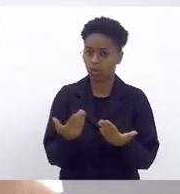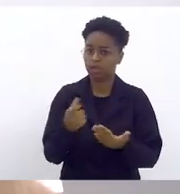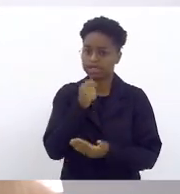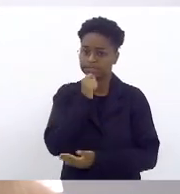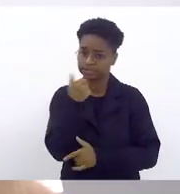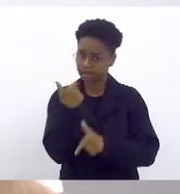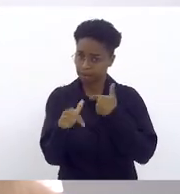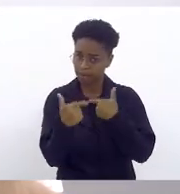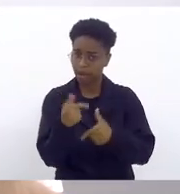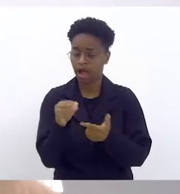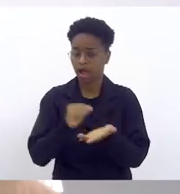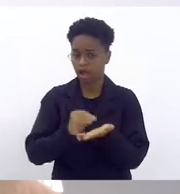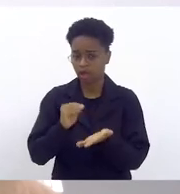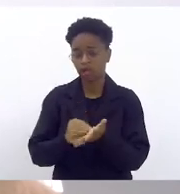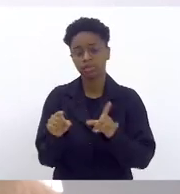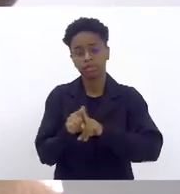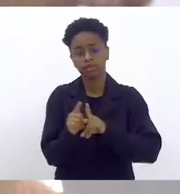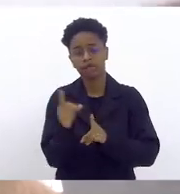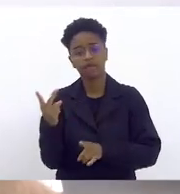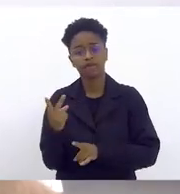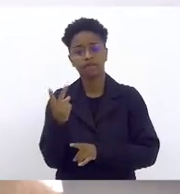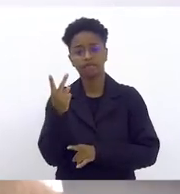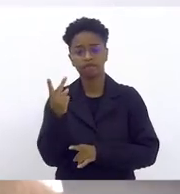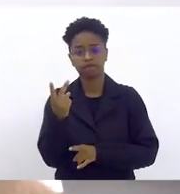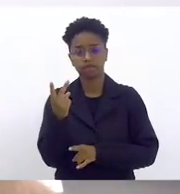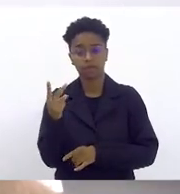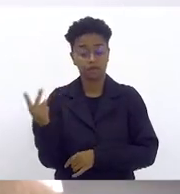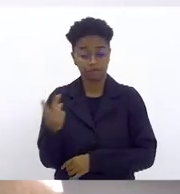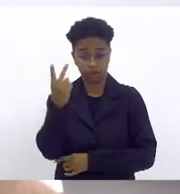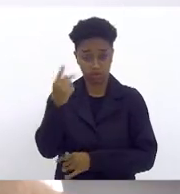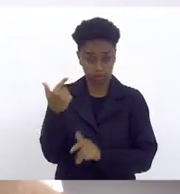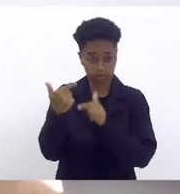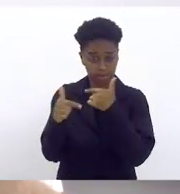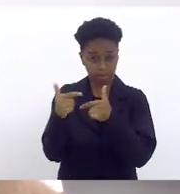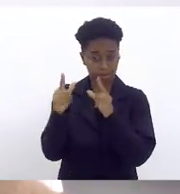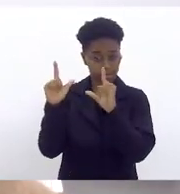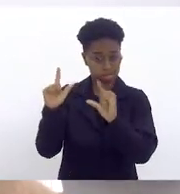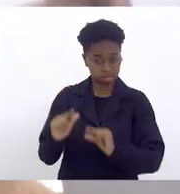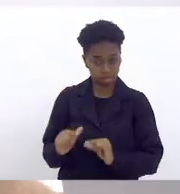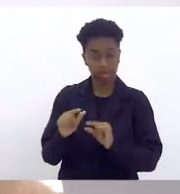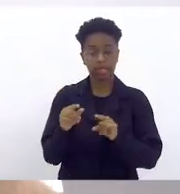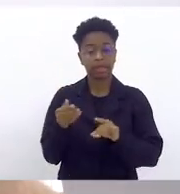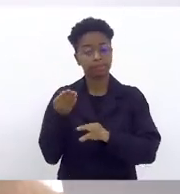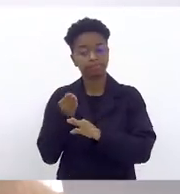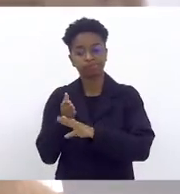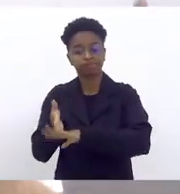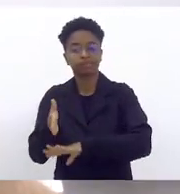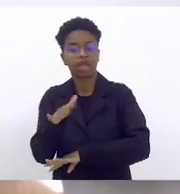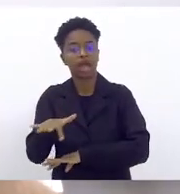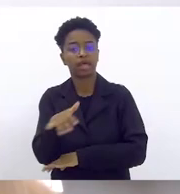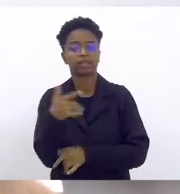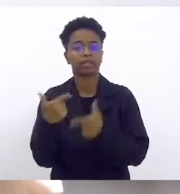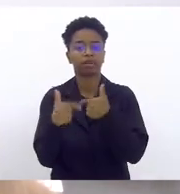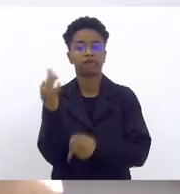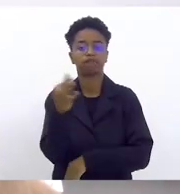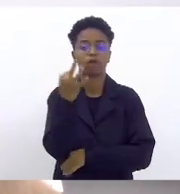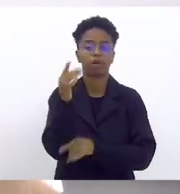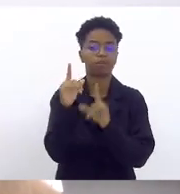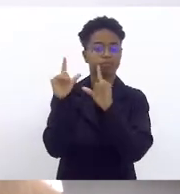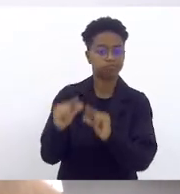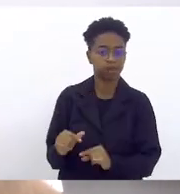desemprego de diminuição do valor da força de trabalho no mercado de trabalho informal de diminuição da